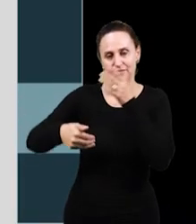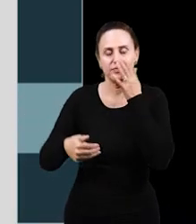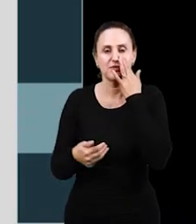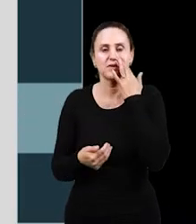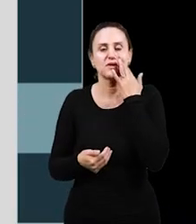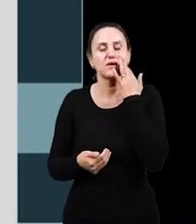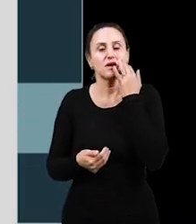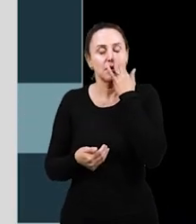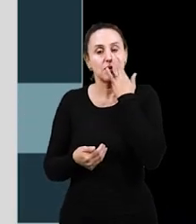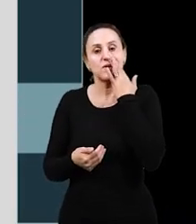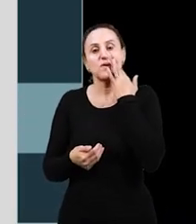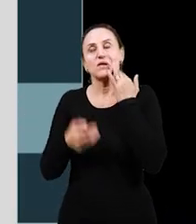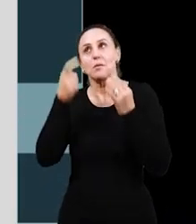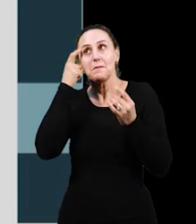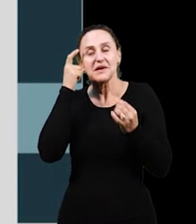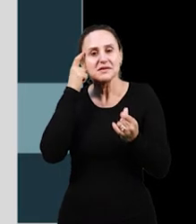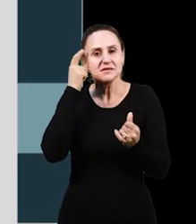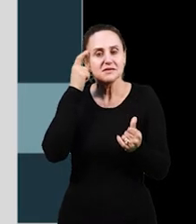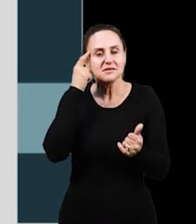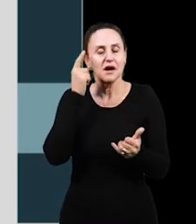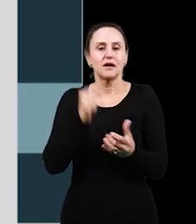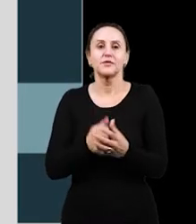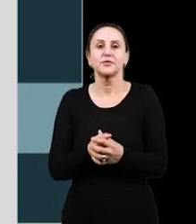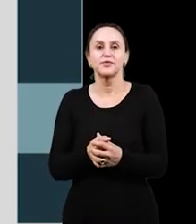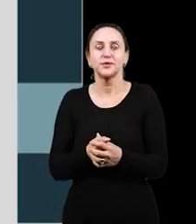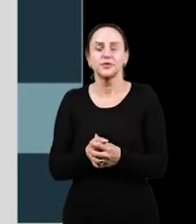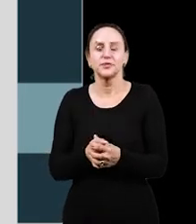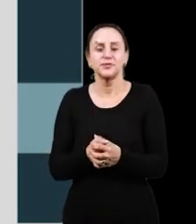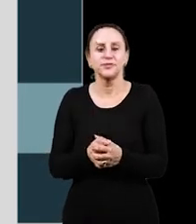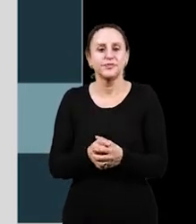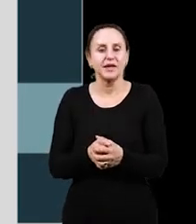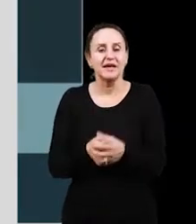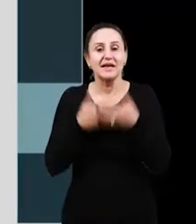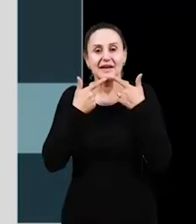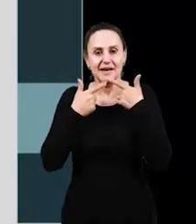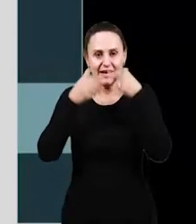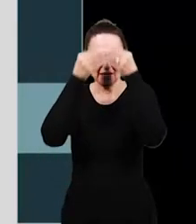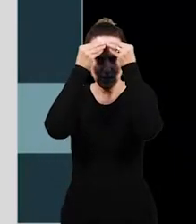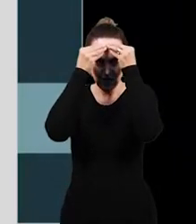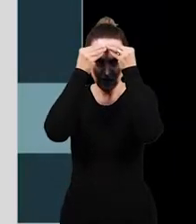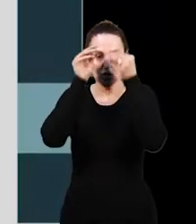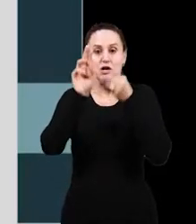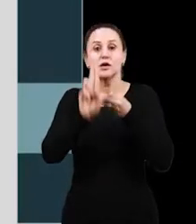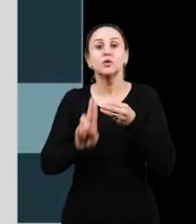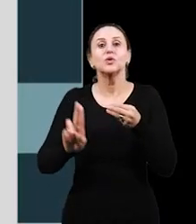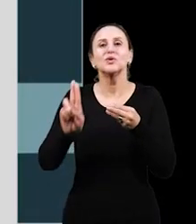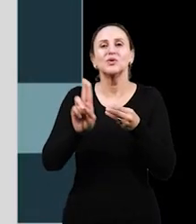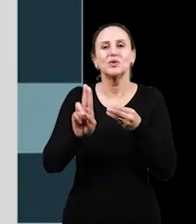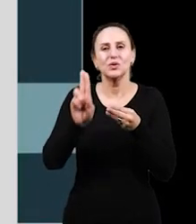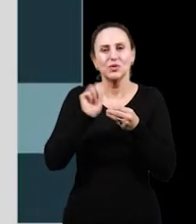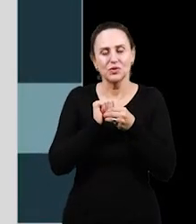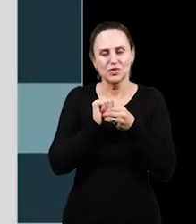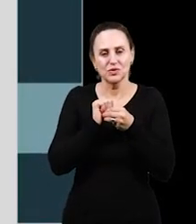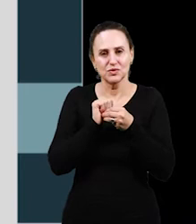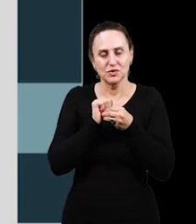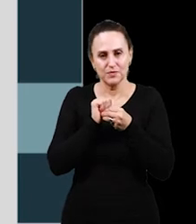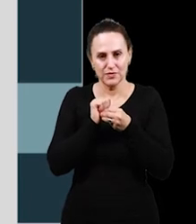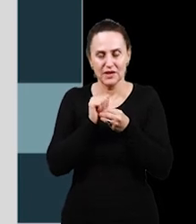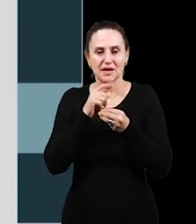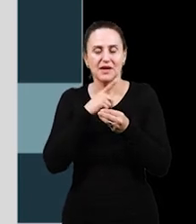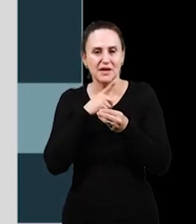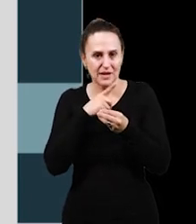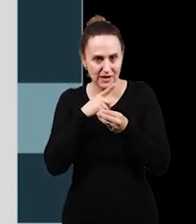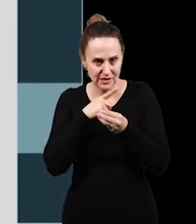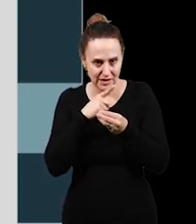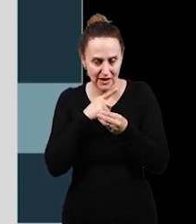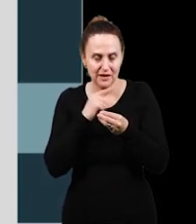para os funcionalistas então pensando né né né e na linguagem uso a concepção de linguagem que